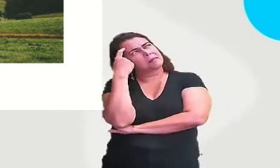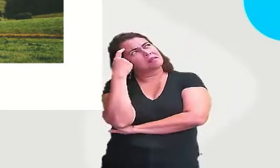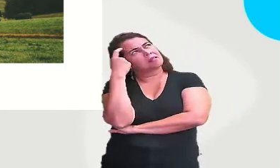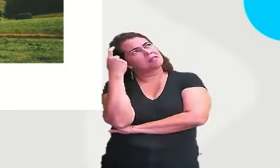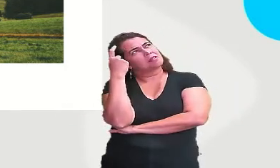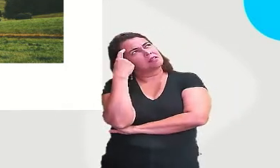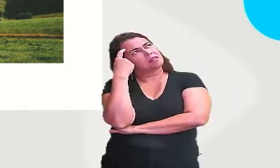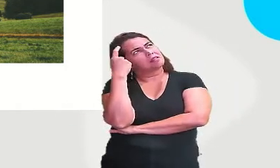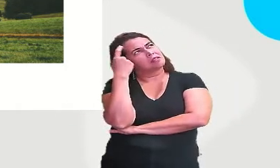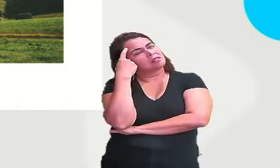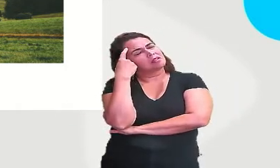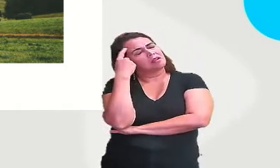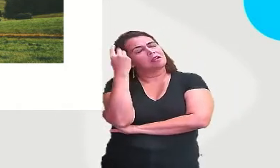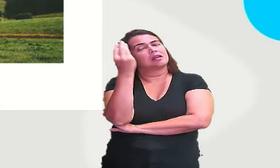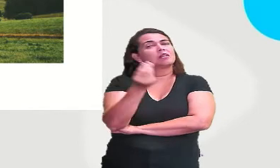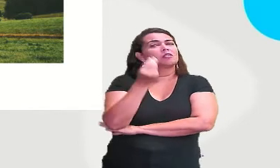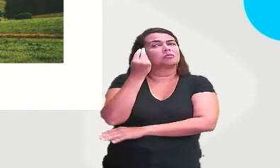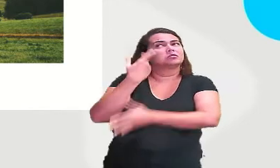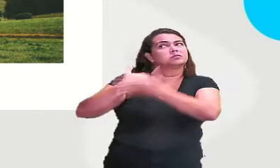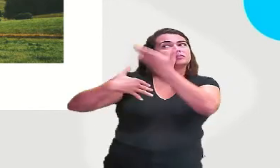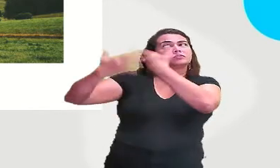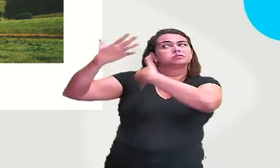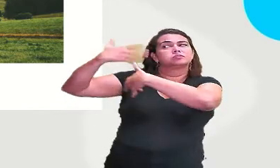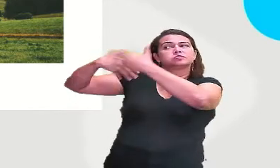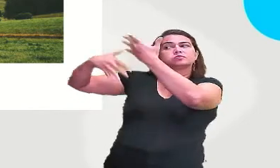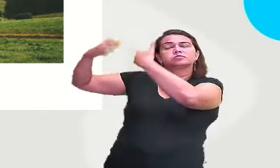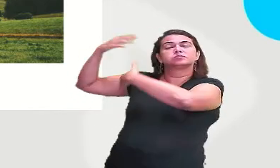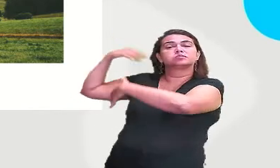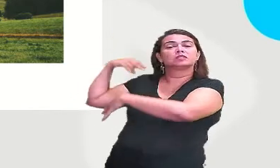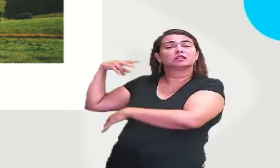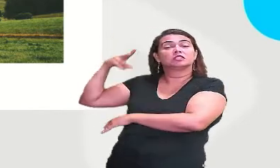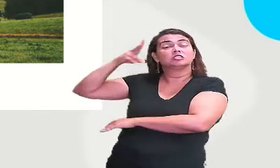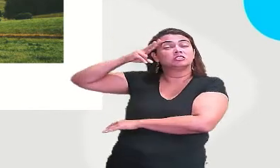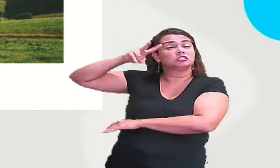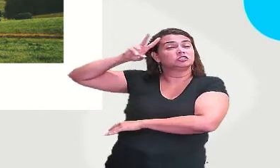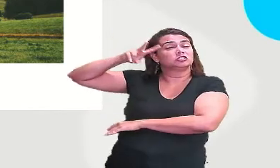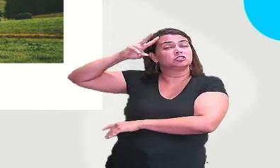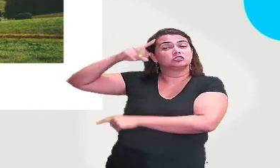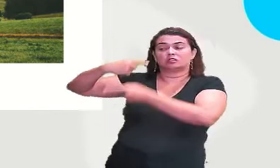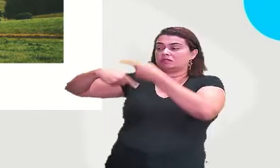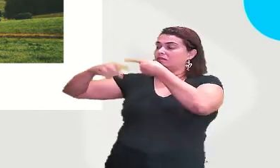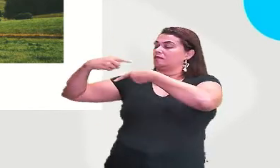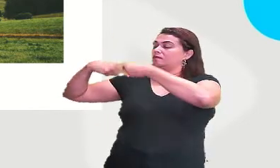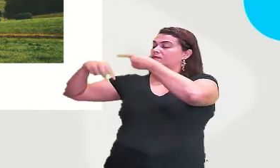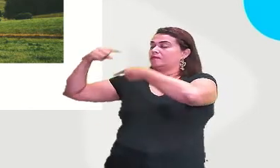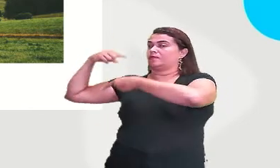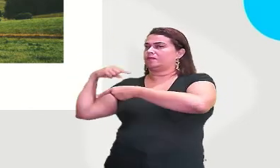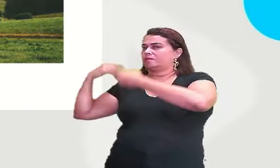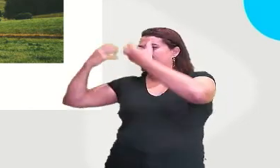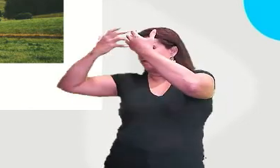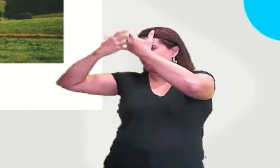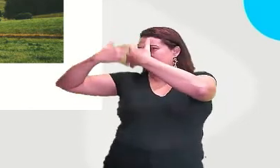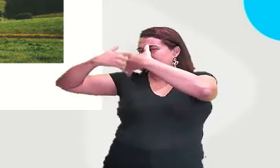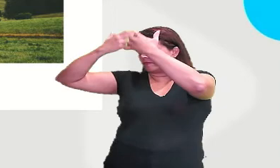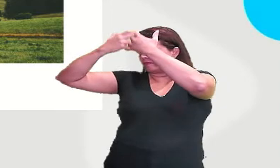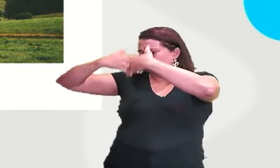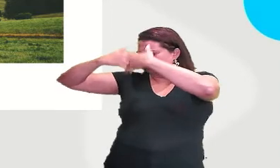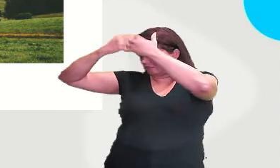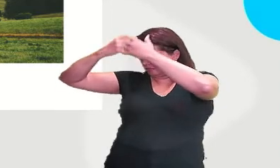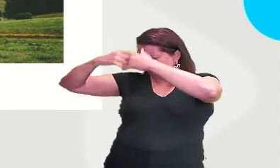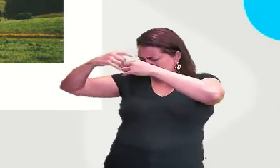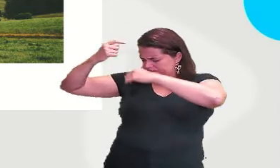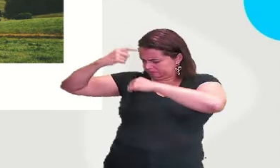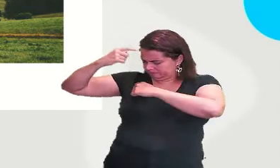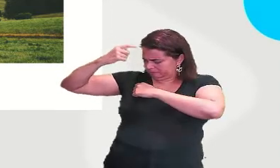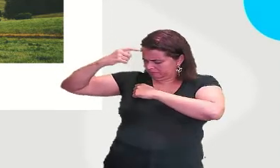e voltar lá na história dos nossos antepassados, refletir e começar a pensar, né? O que será